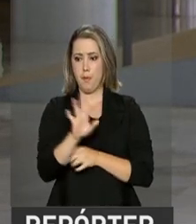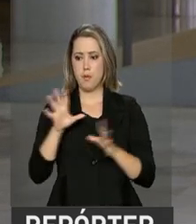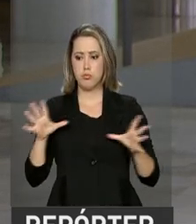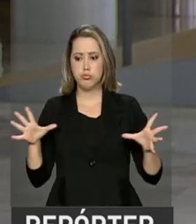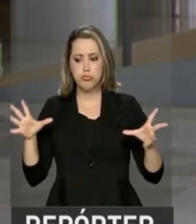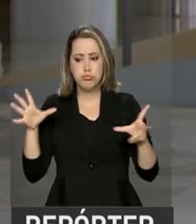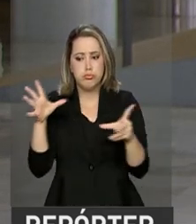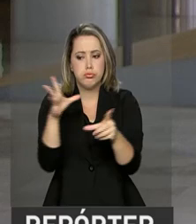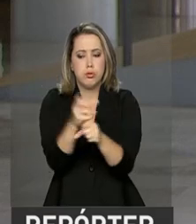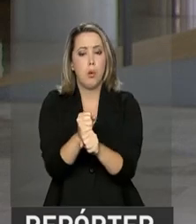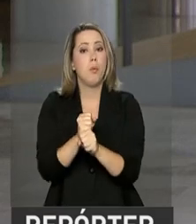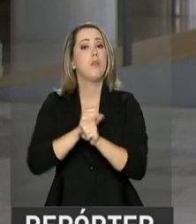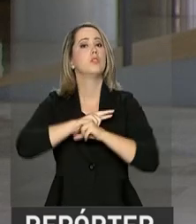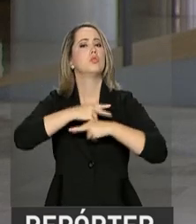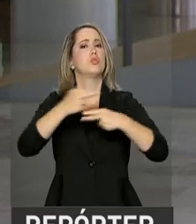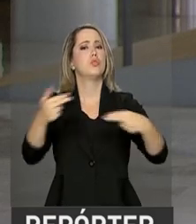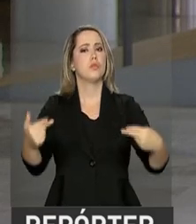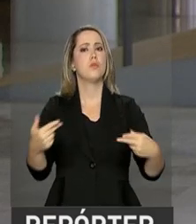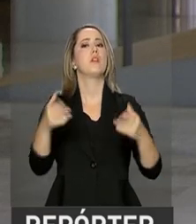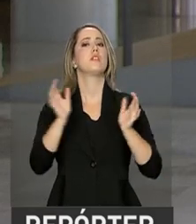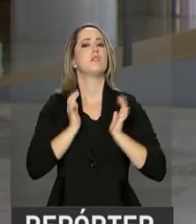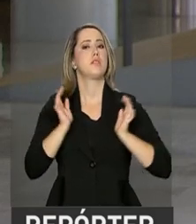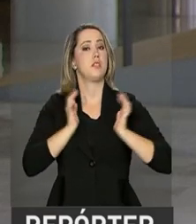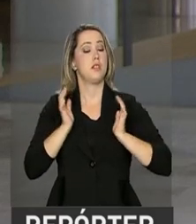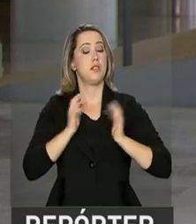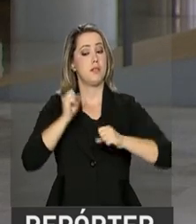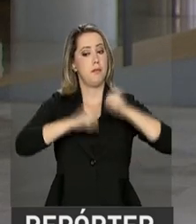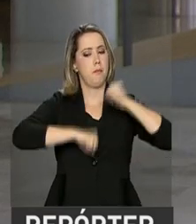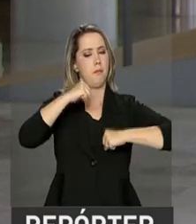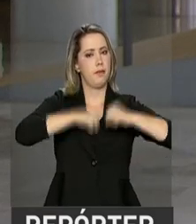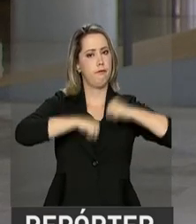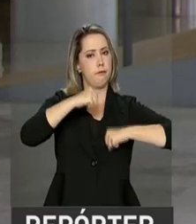as riquezas produzidas pelo país, passou para